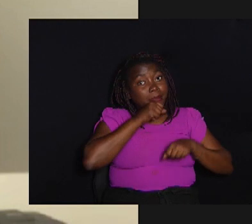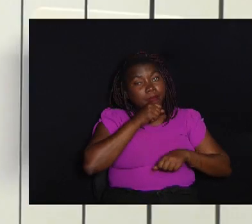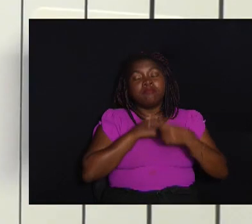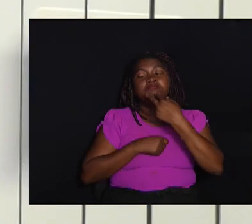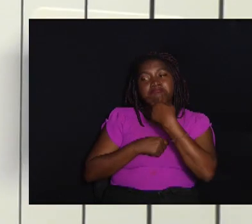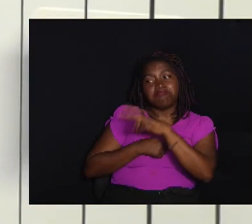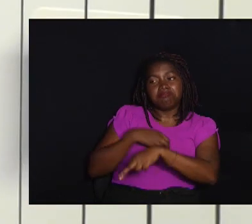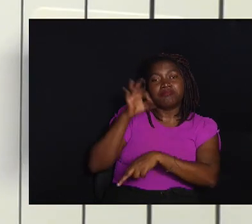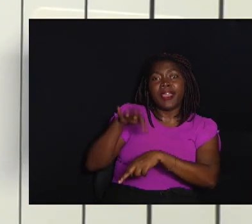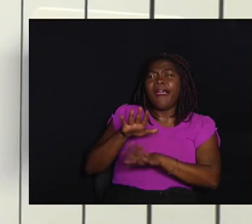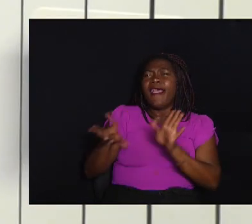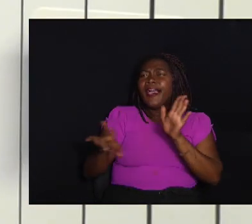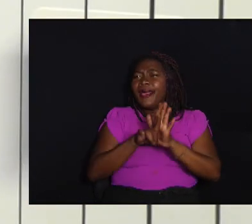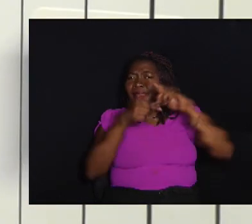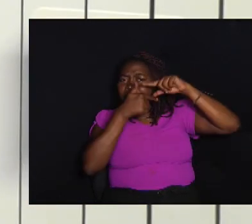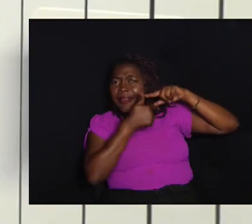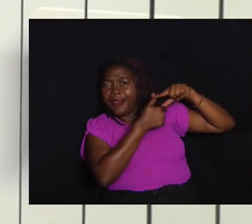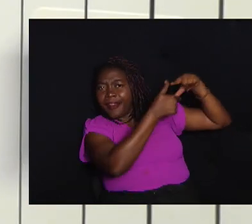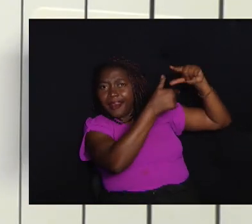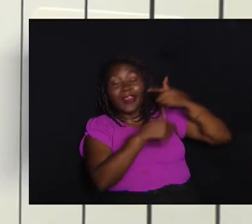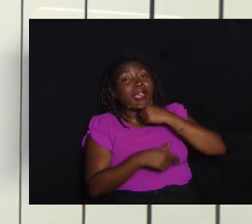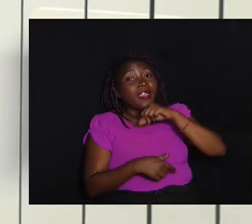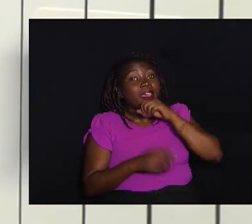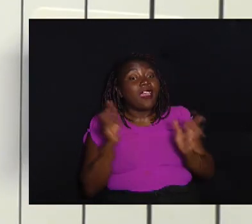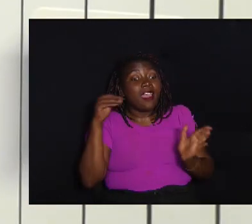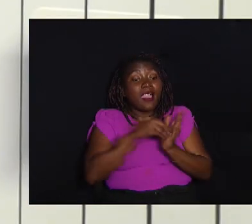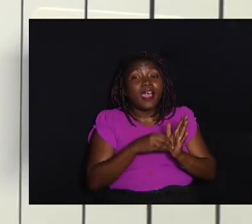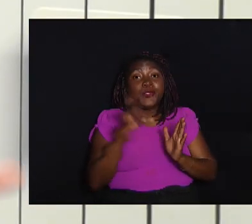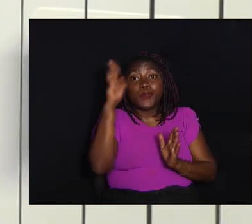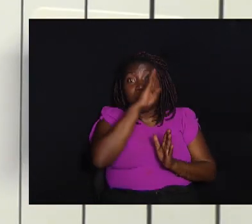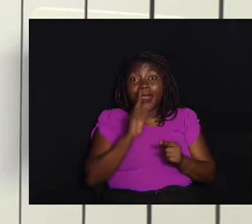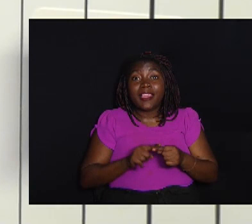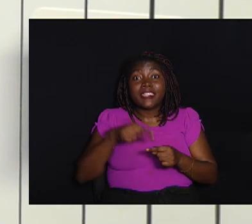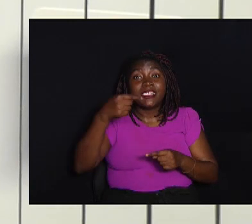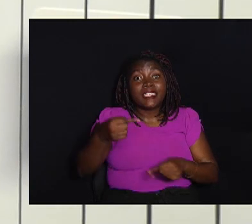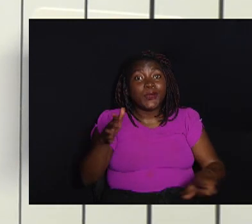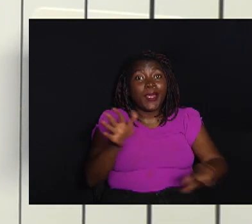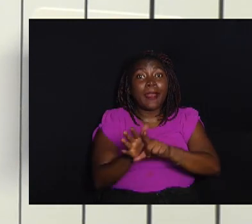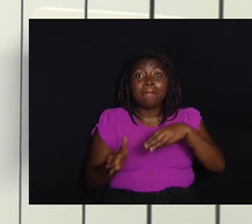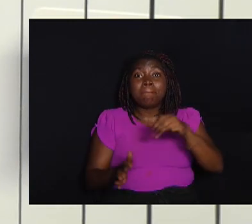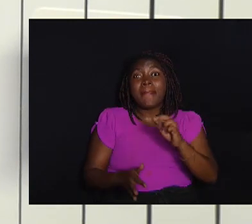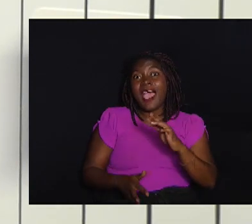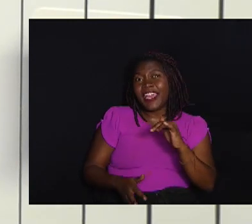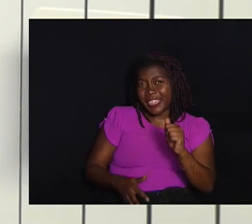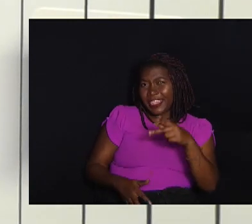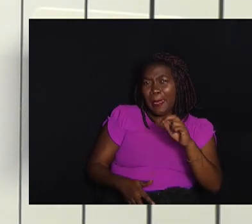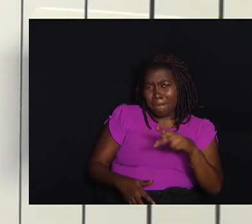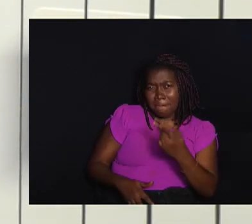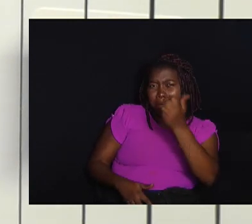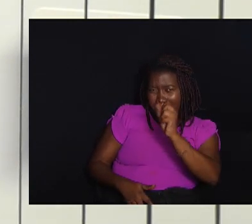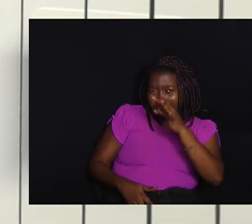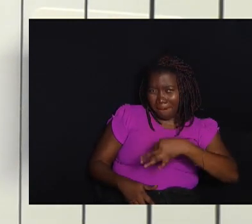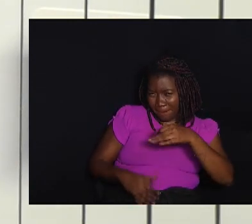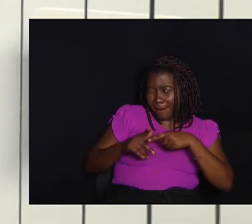de alienação parental, ela foi incluída no Brasil logo após a Lei Maria da Penha. Me corrija se eu estiver errada, né? Mas existe